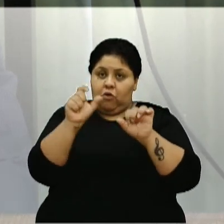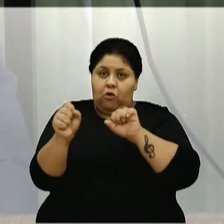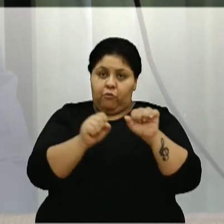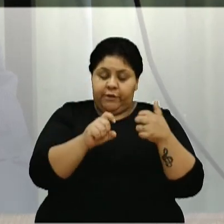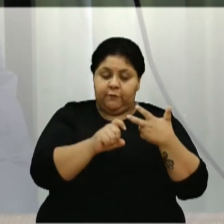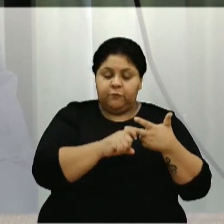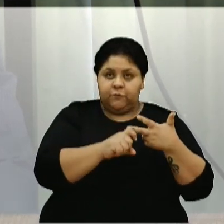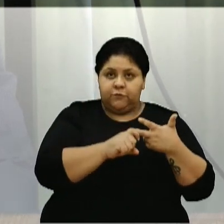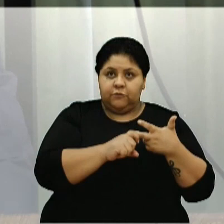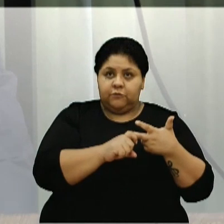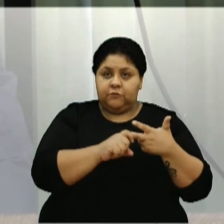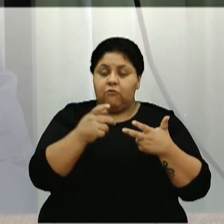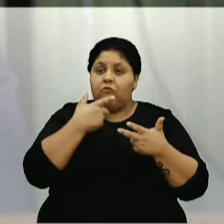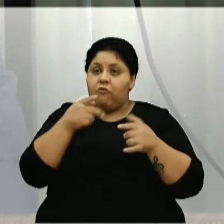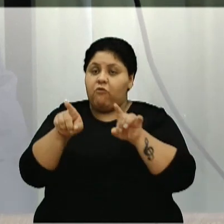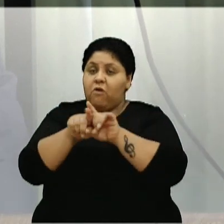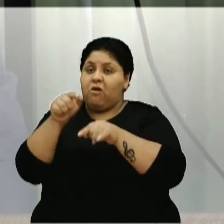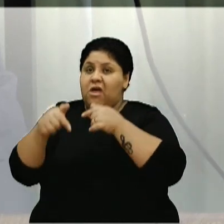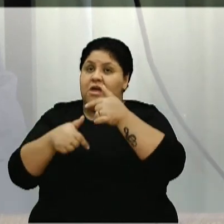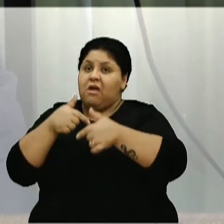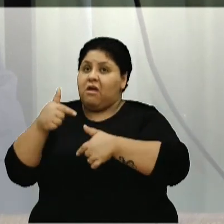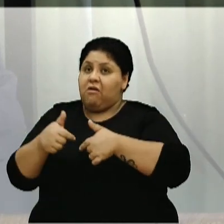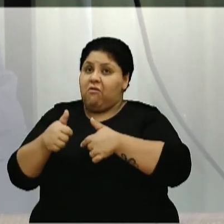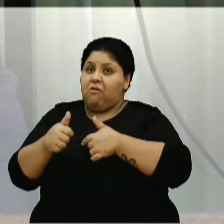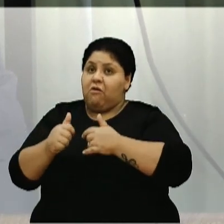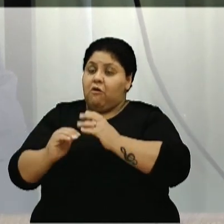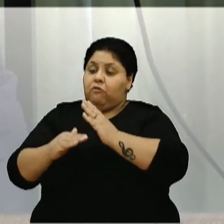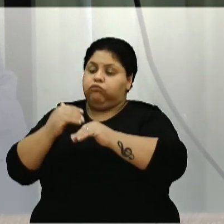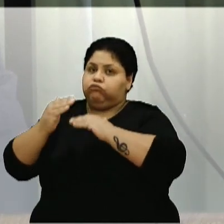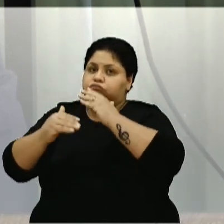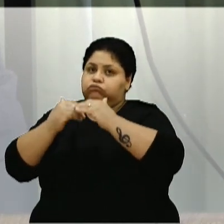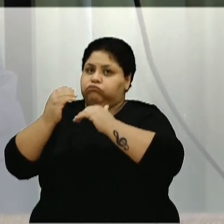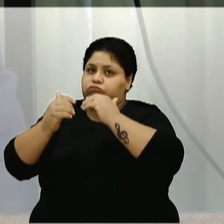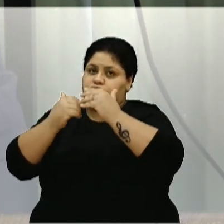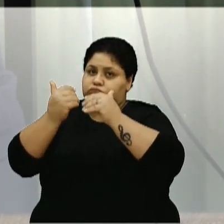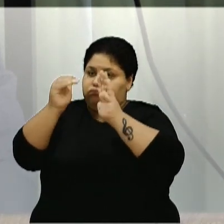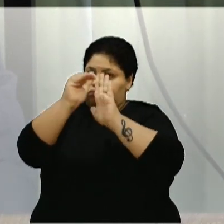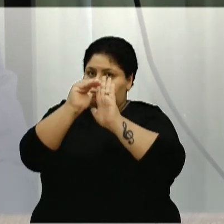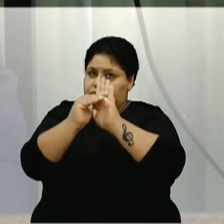Executivo, relato que os trabalhos serão desenvolvidos da seguinte forma.